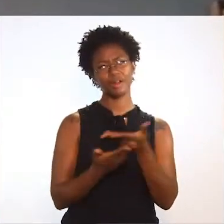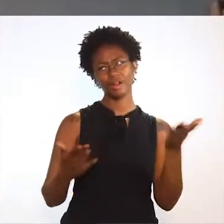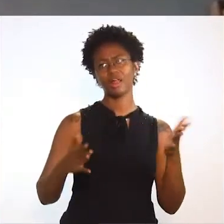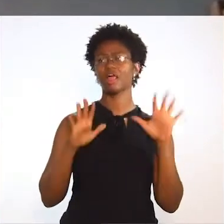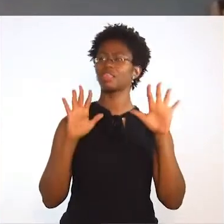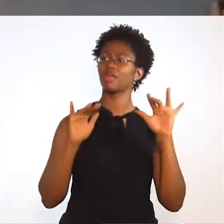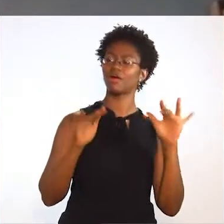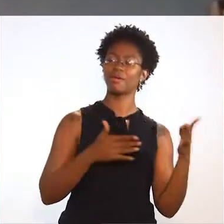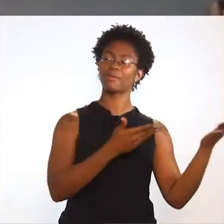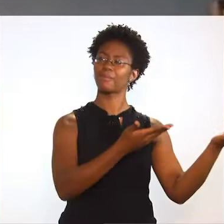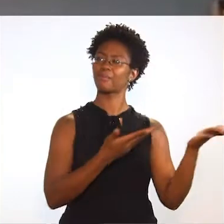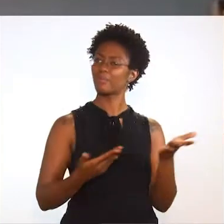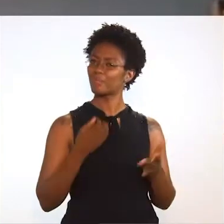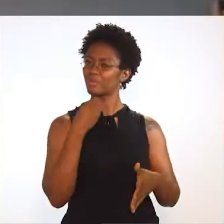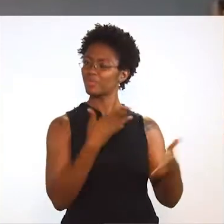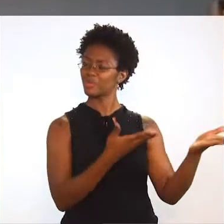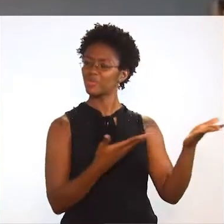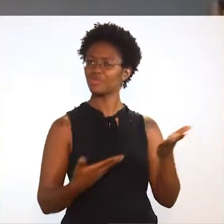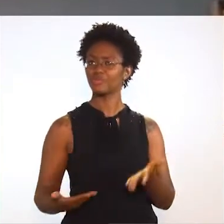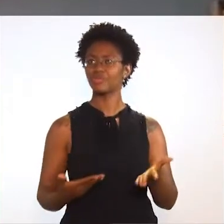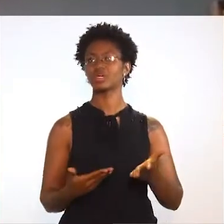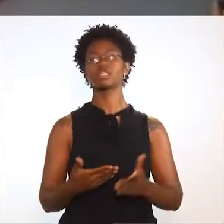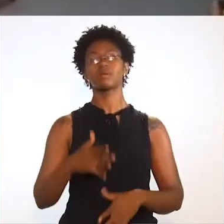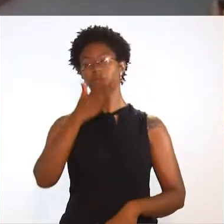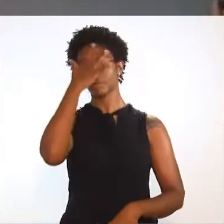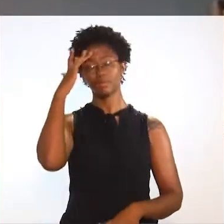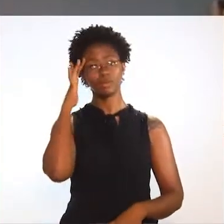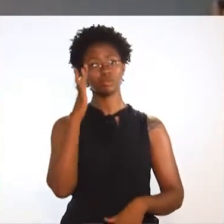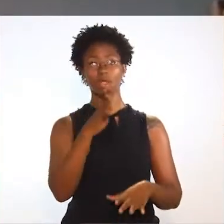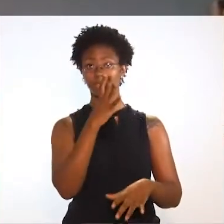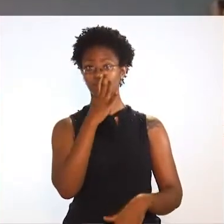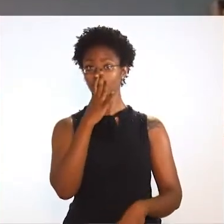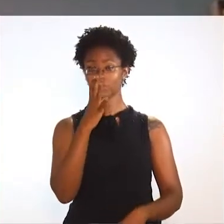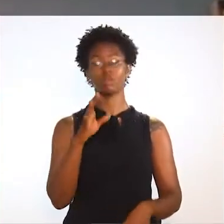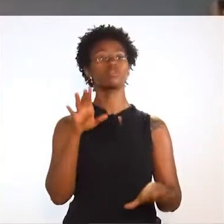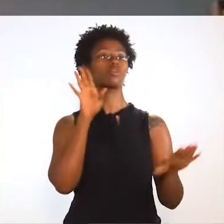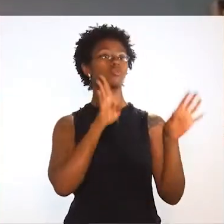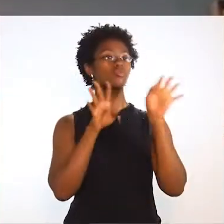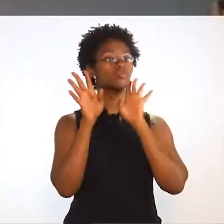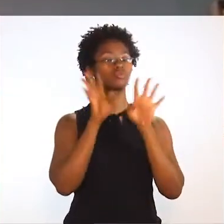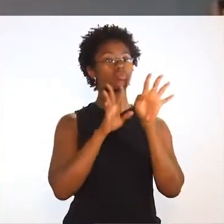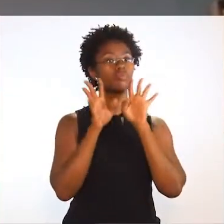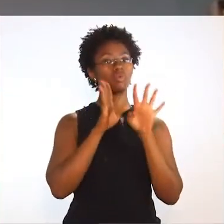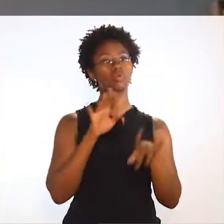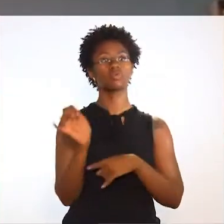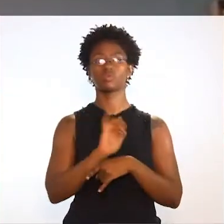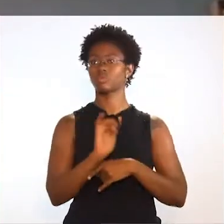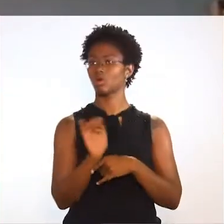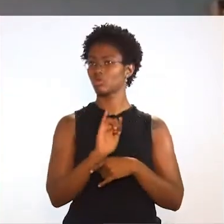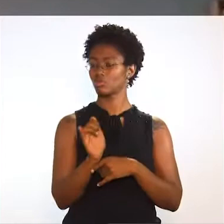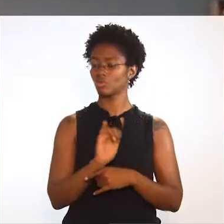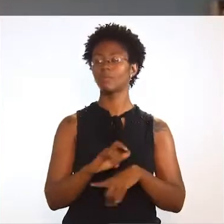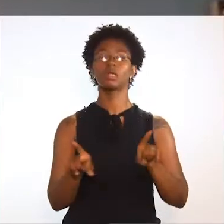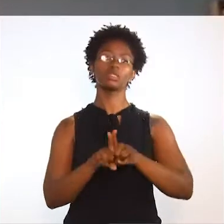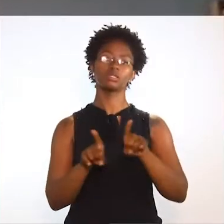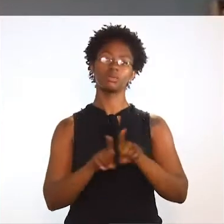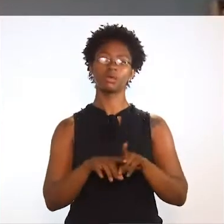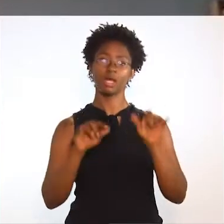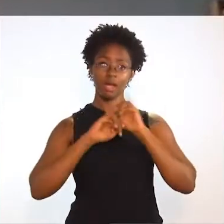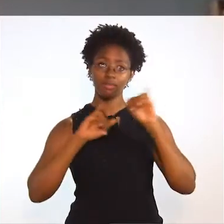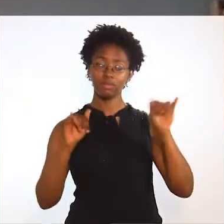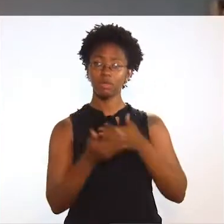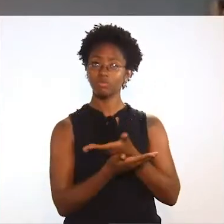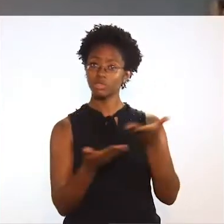para o público que está assistindo a gente nos canais do YouTube e do Facebook do Fórum. Avisar vocês que vocês